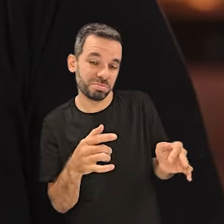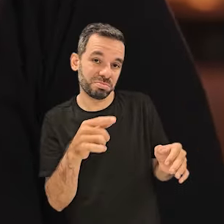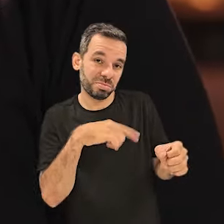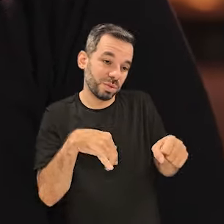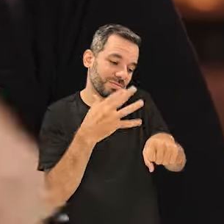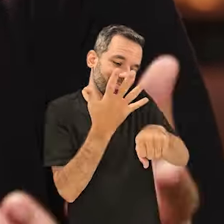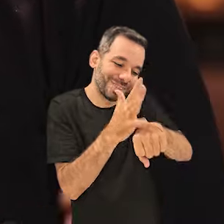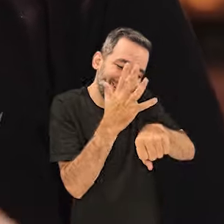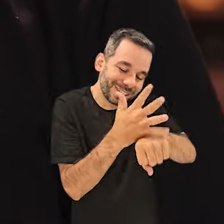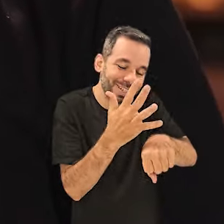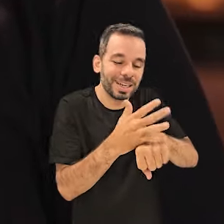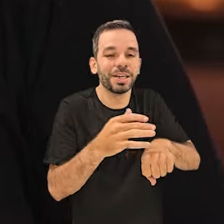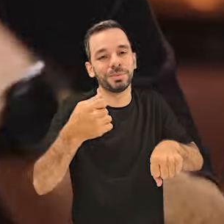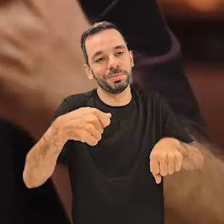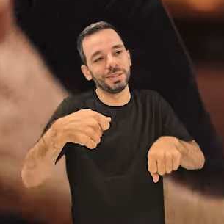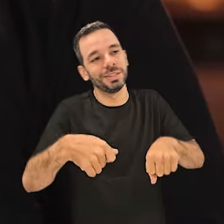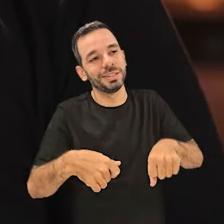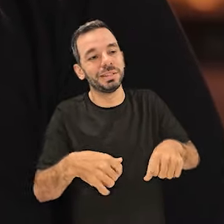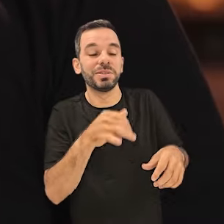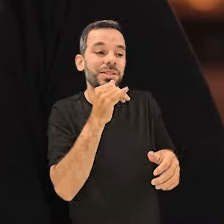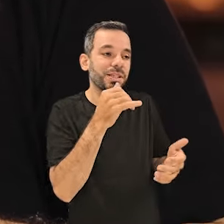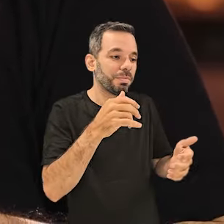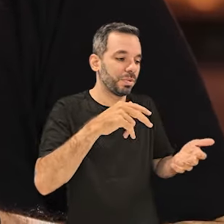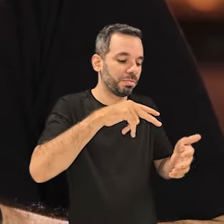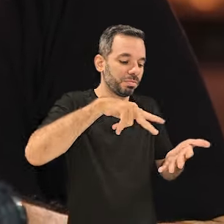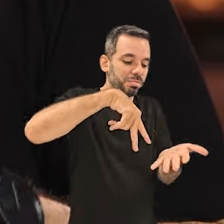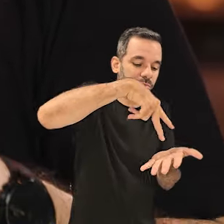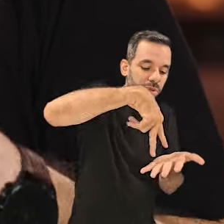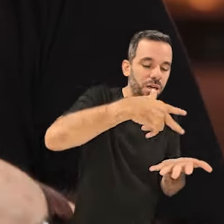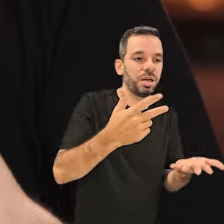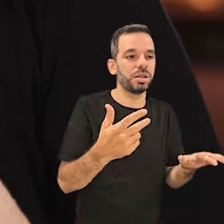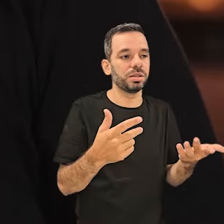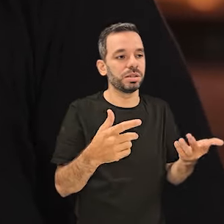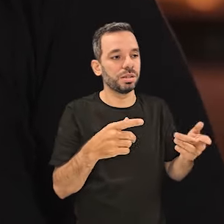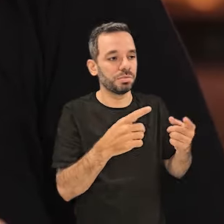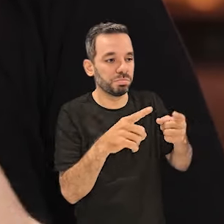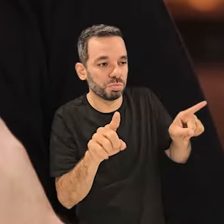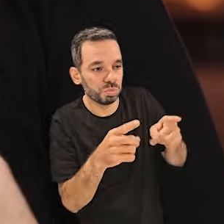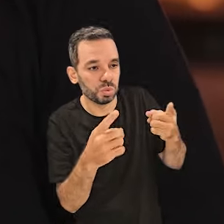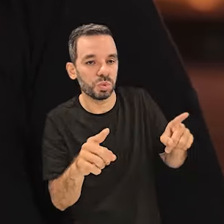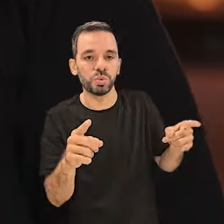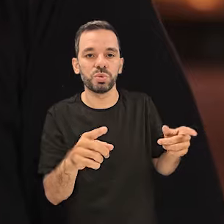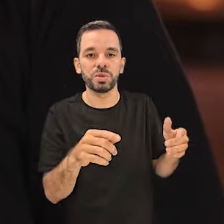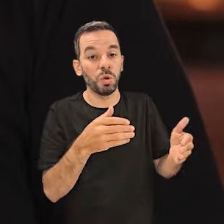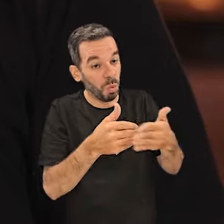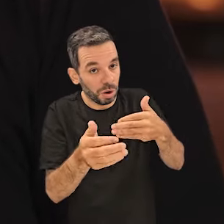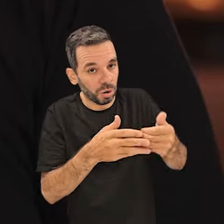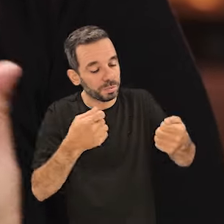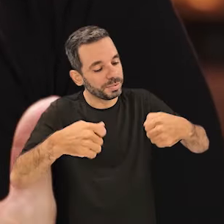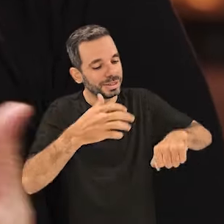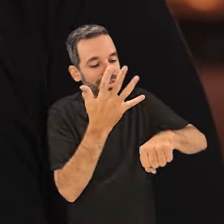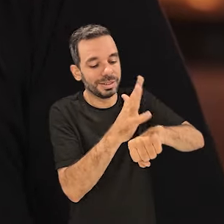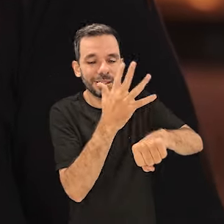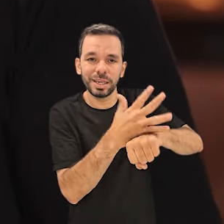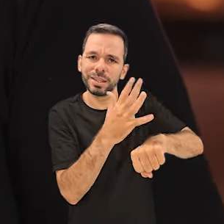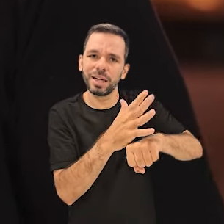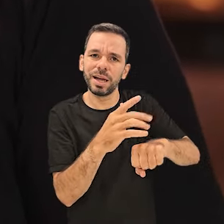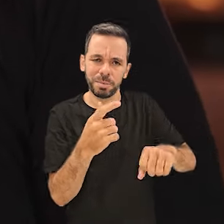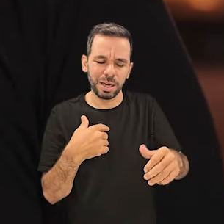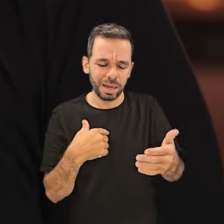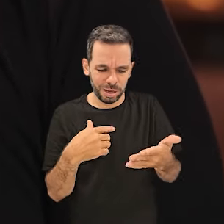vida, né? Música, letra, dança, tudo você precisa praticar muito. Mas eu me senti muito confortável quando